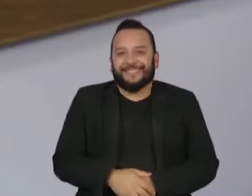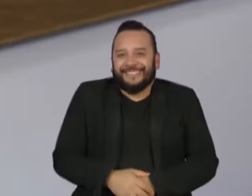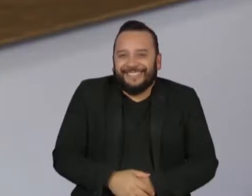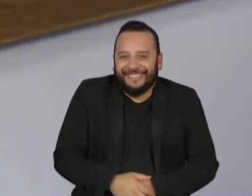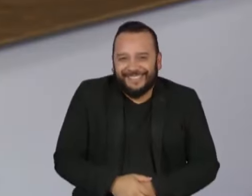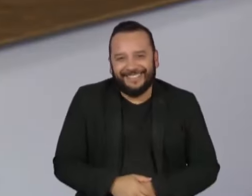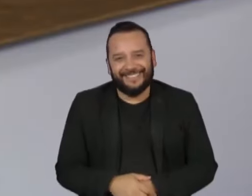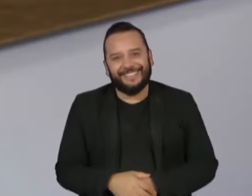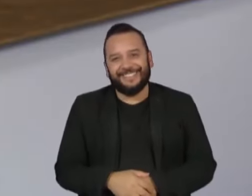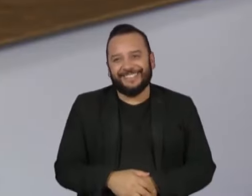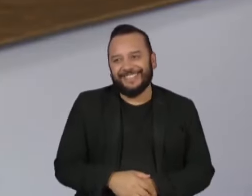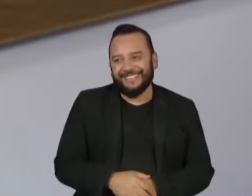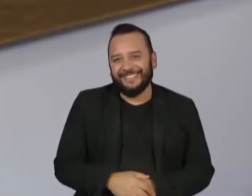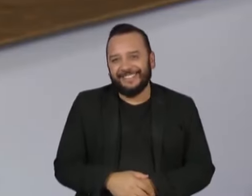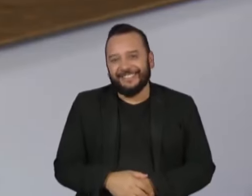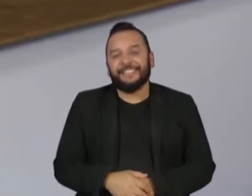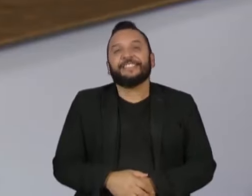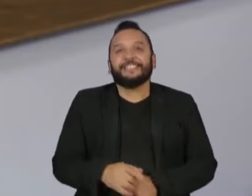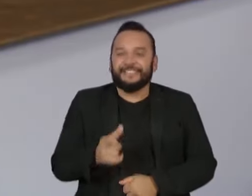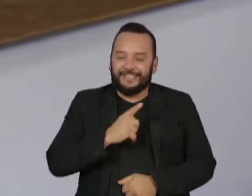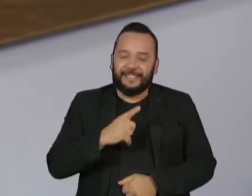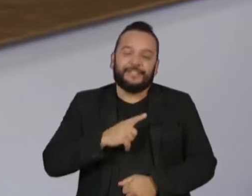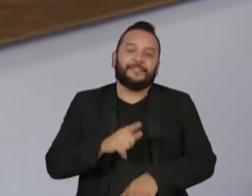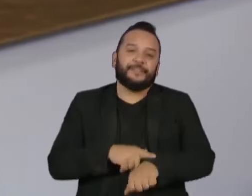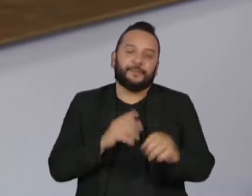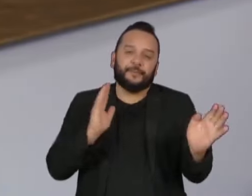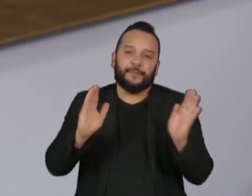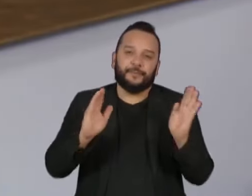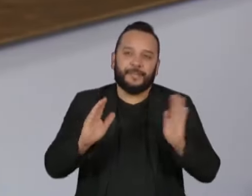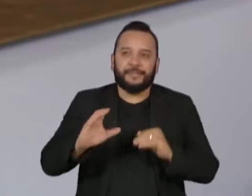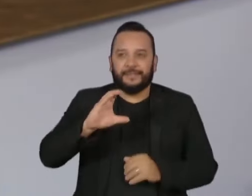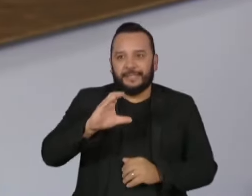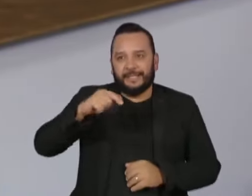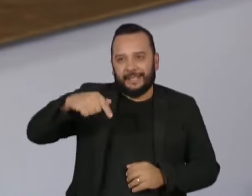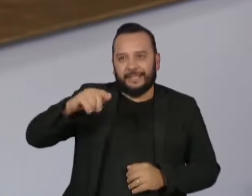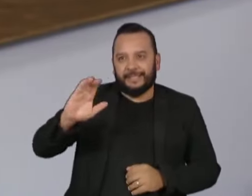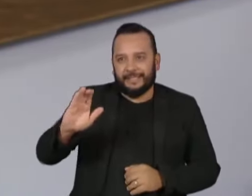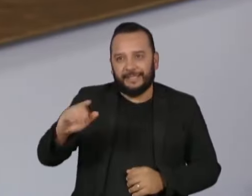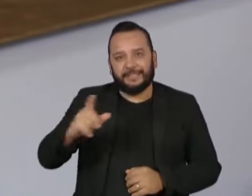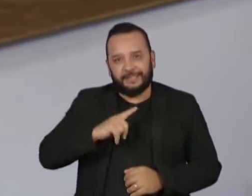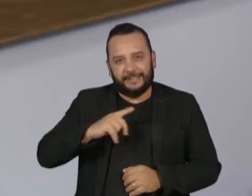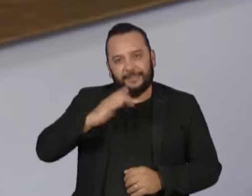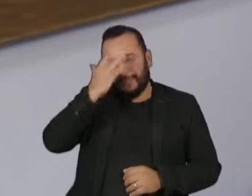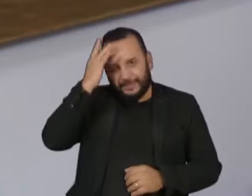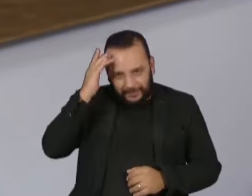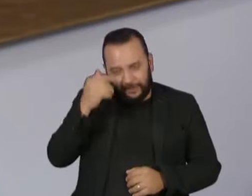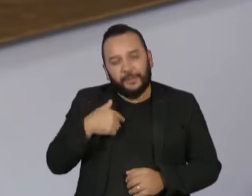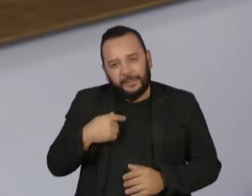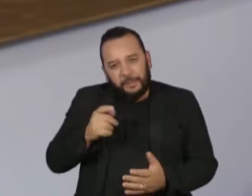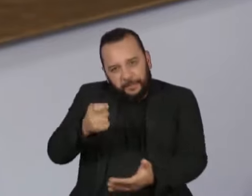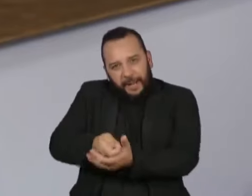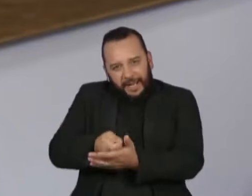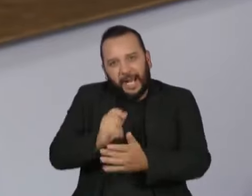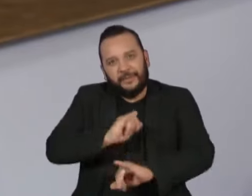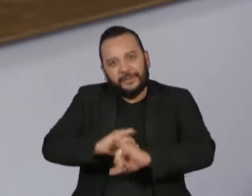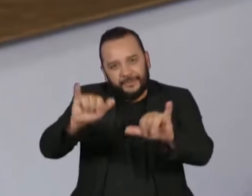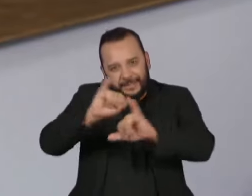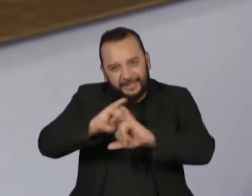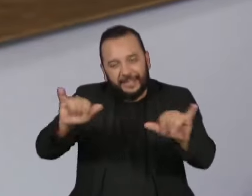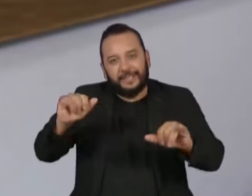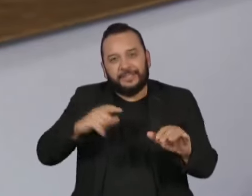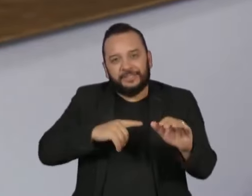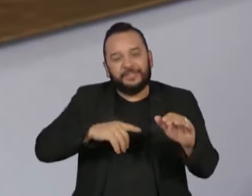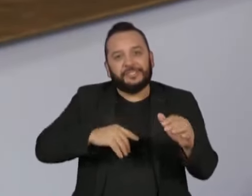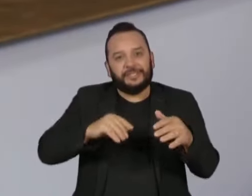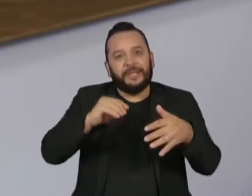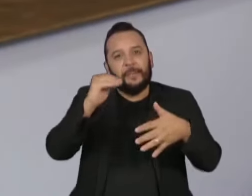teve uma uma ocasião na durante aquele Pico do CQC que era cheio de anunciante Patrocínio etc e o top five que